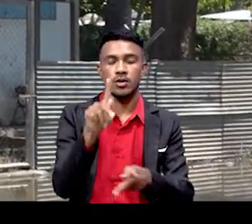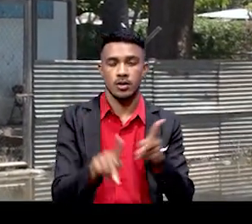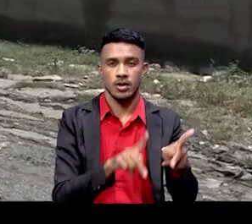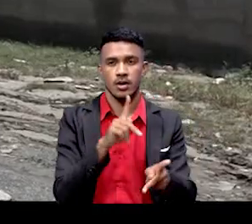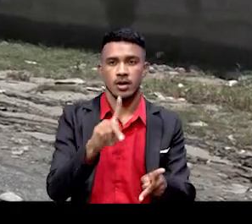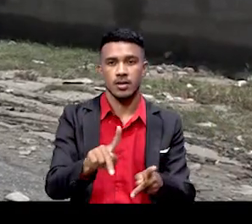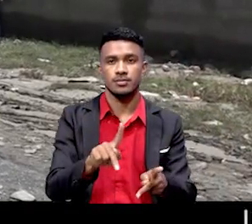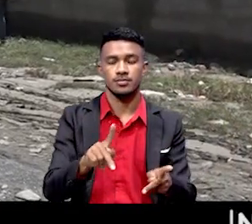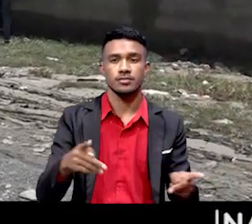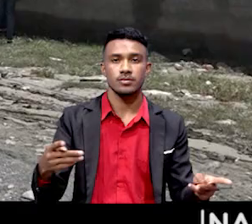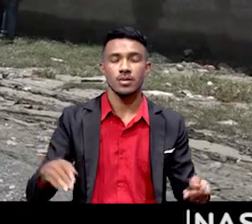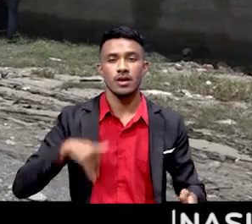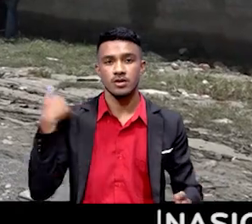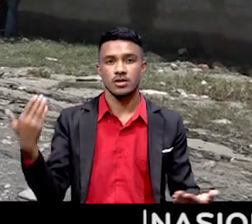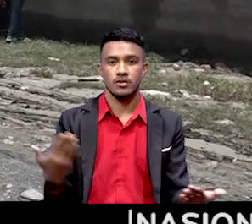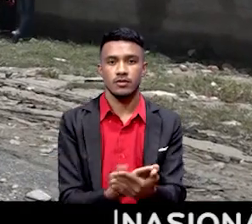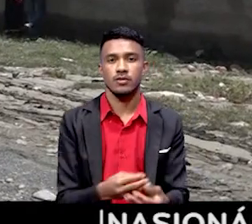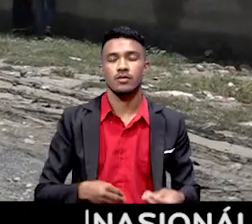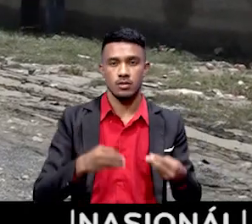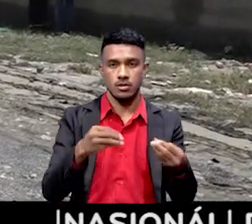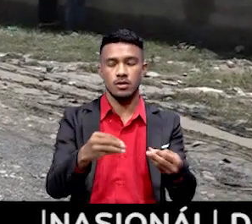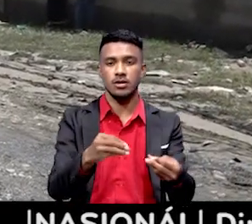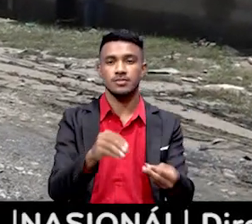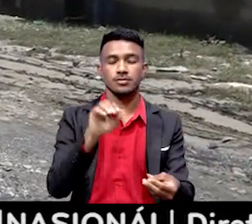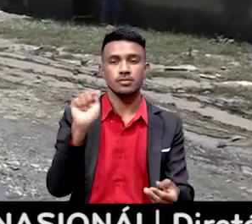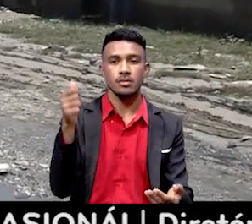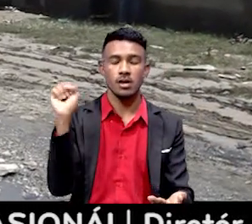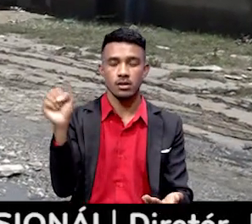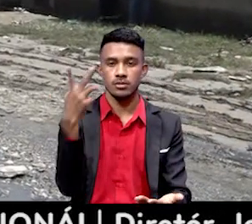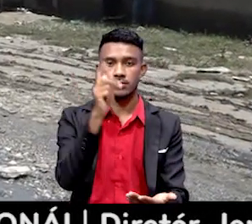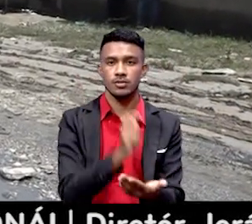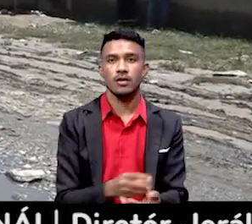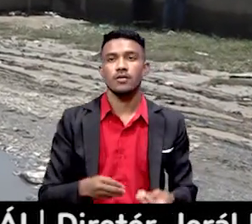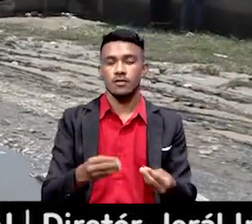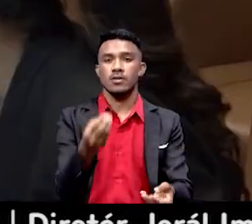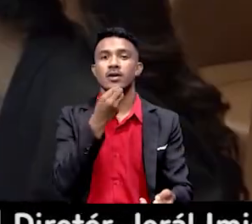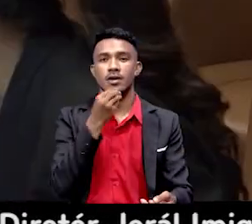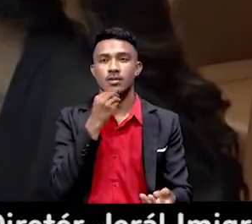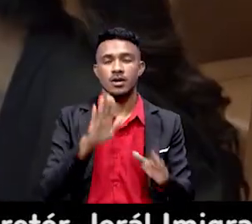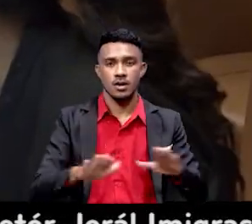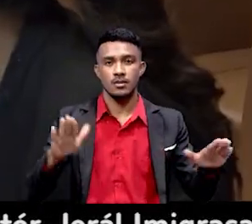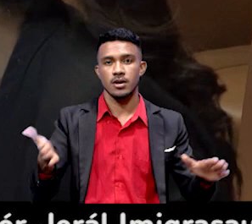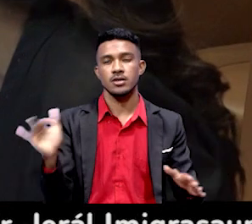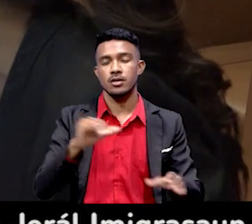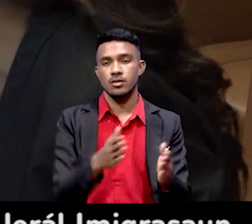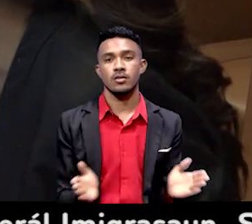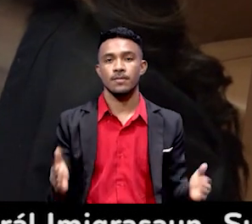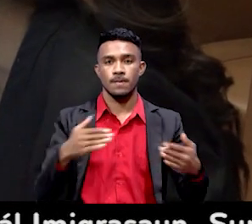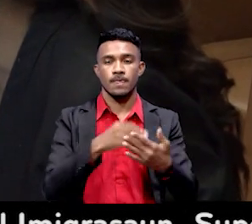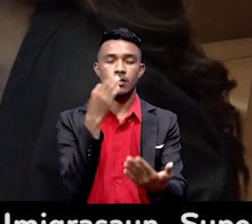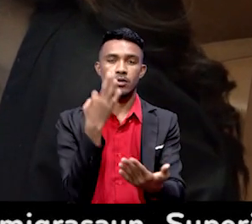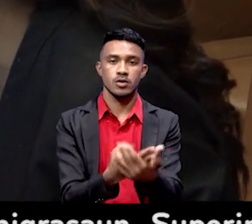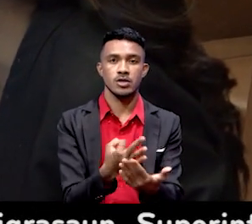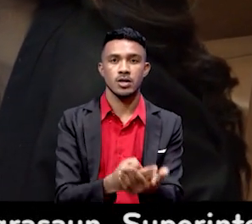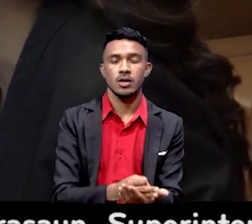sanulu resin tolu, hodifo apoio nutrição ba inan isinrua holabarik sira. Orçamento idanela inclui tocon